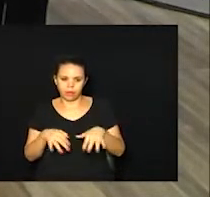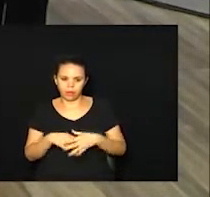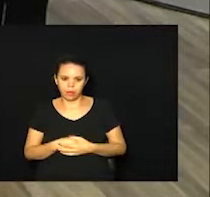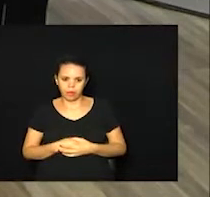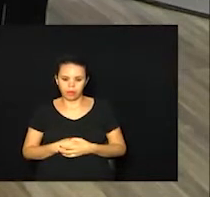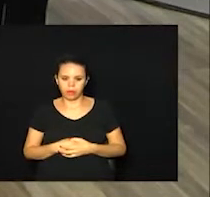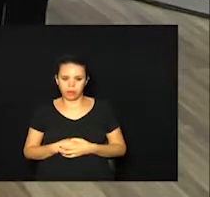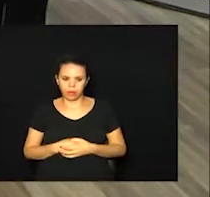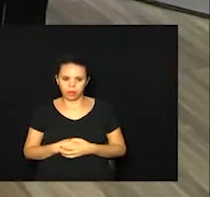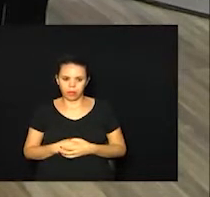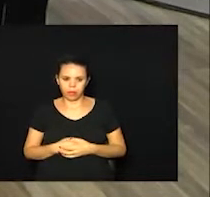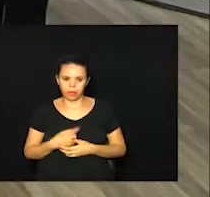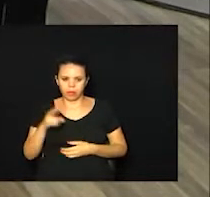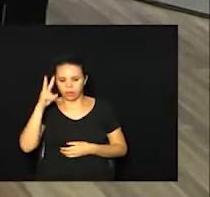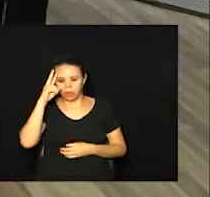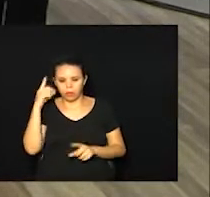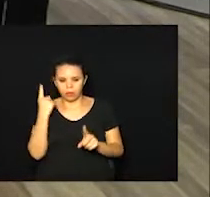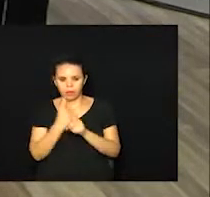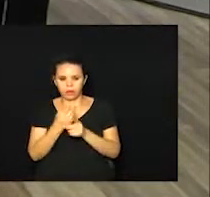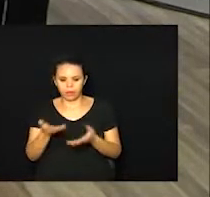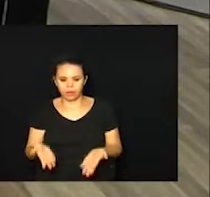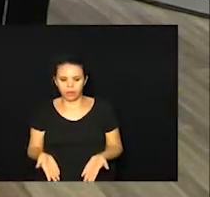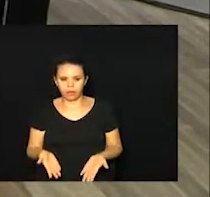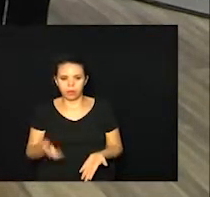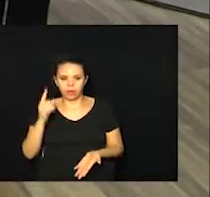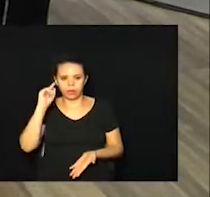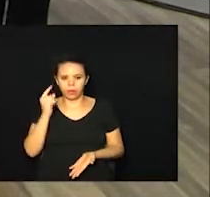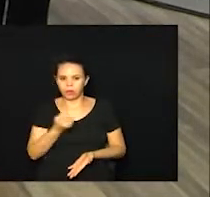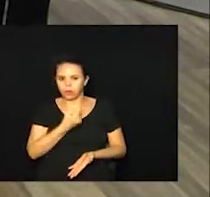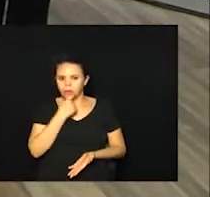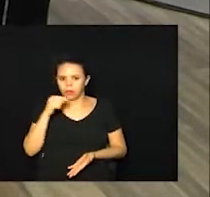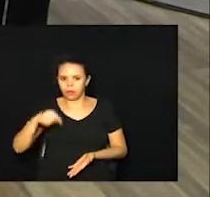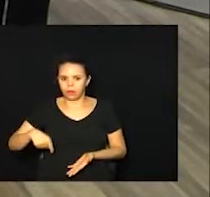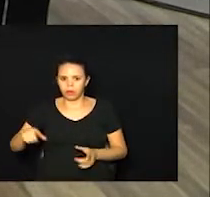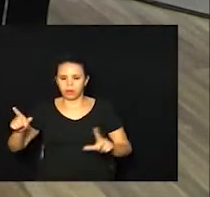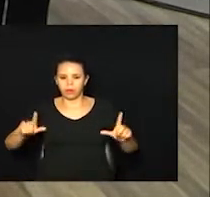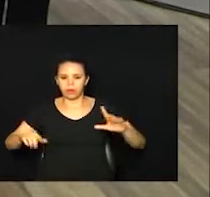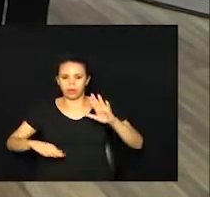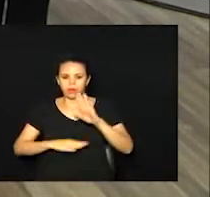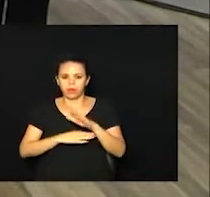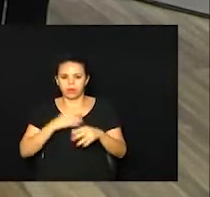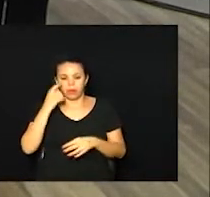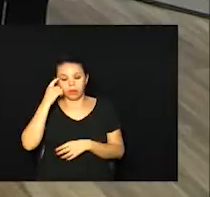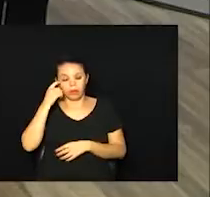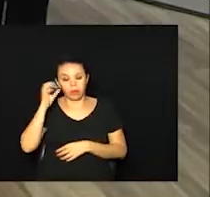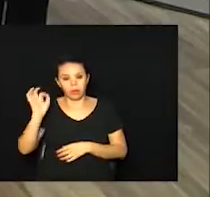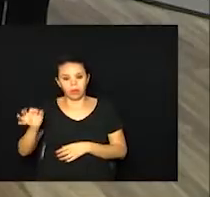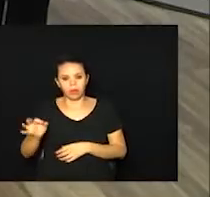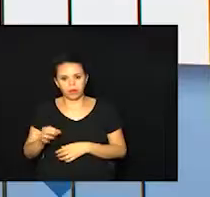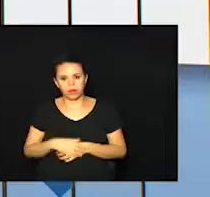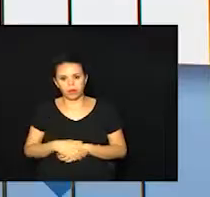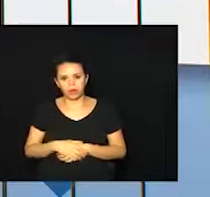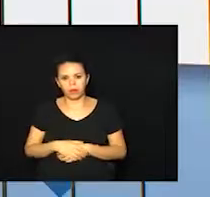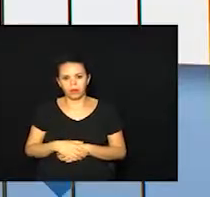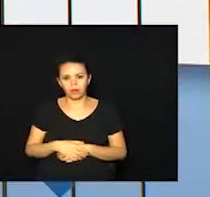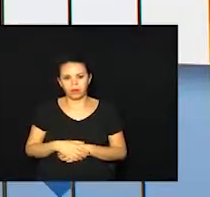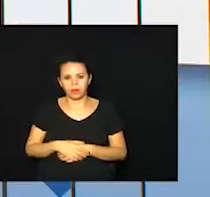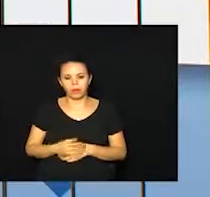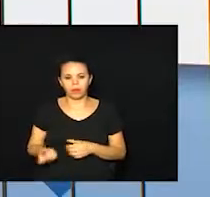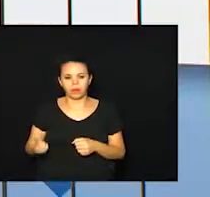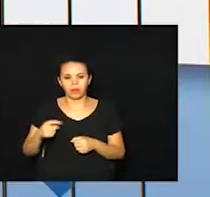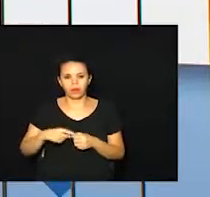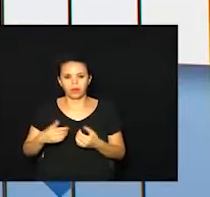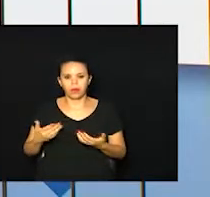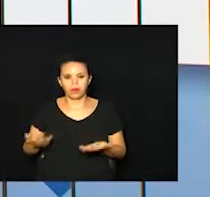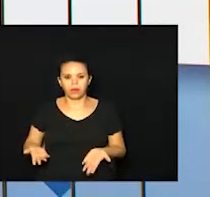semana e na segunda-feira a Mirna Abreu retorna aqui para o nosso Câmara Total. Exatamente, viu? A Mirna Abreu vai estar de volta